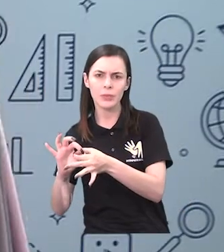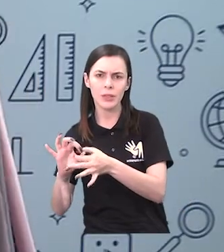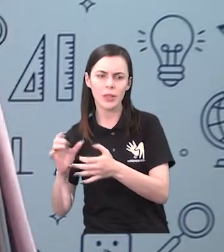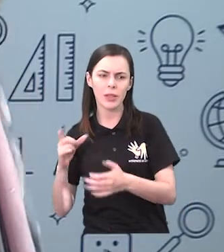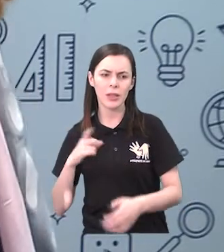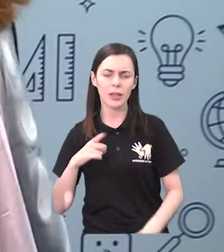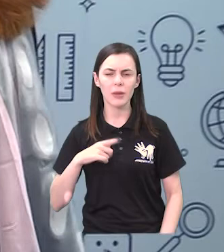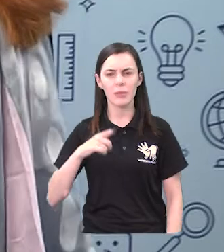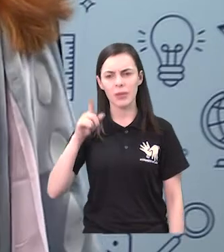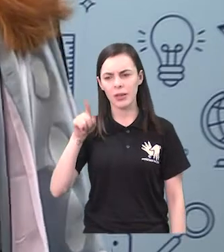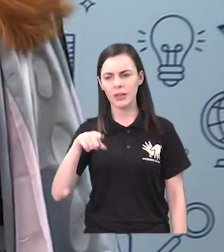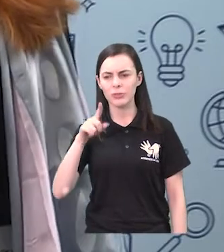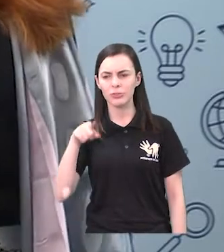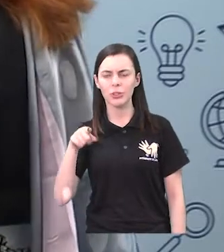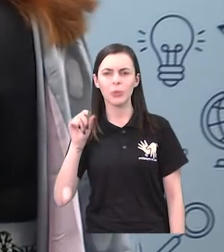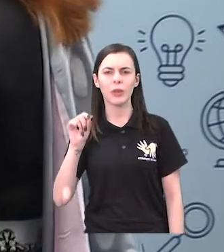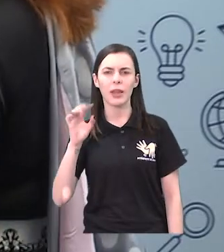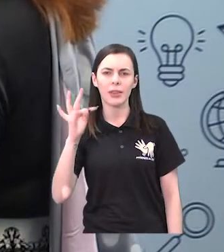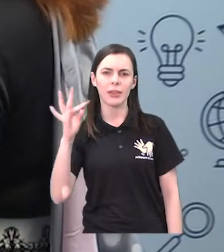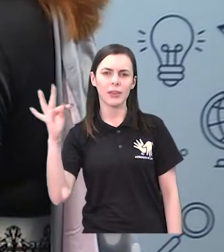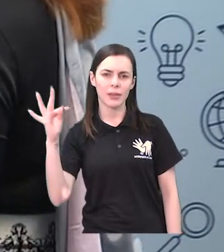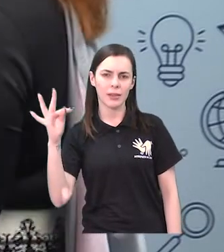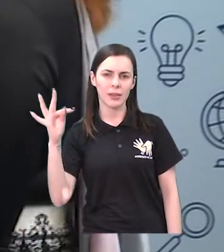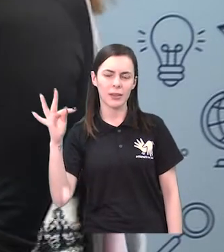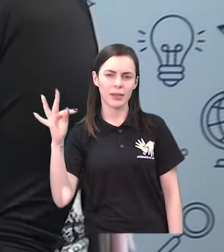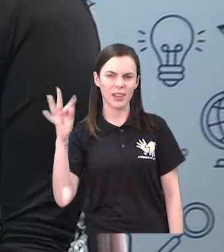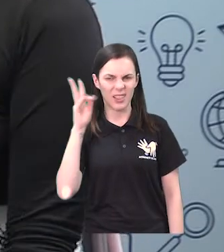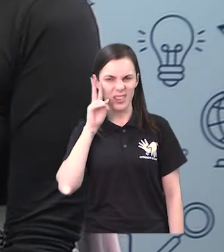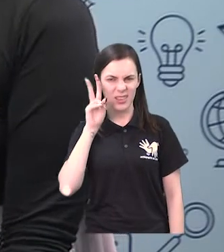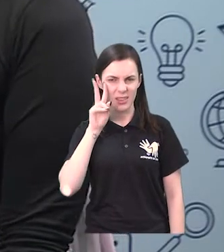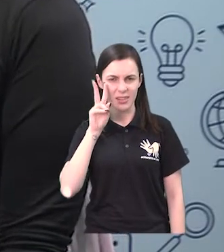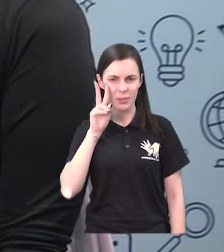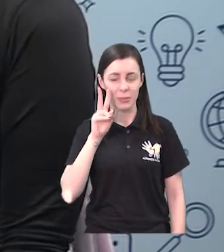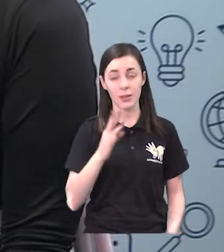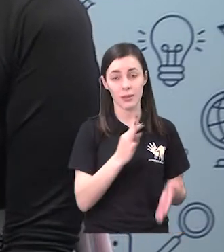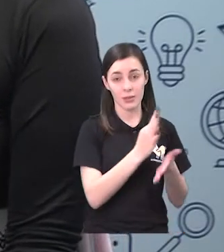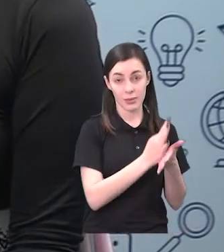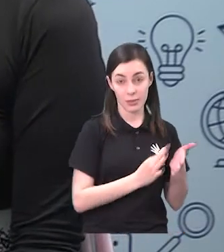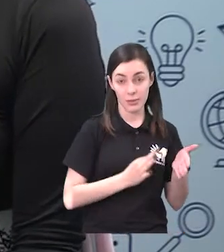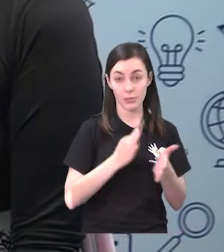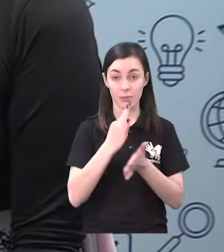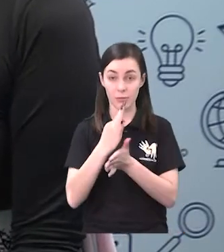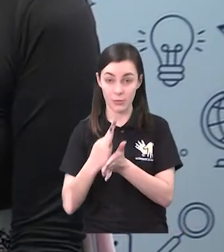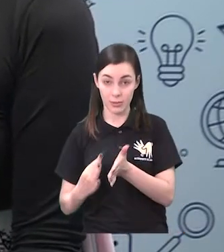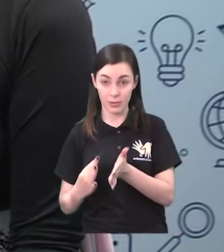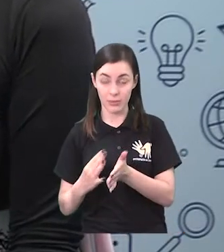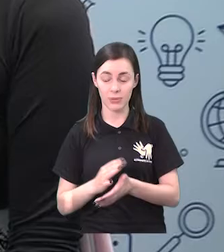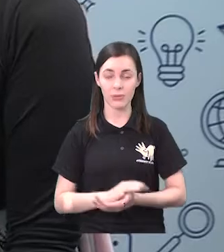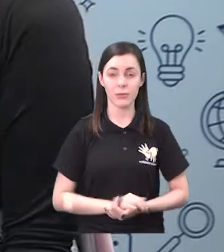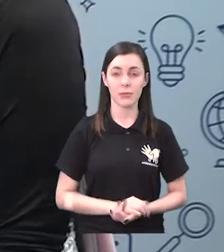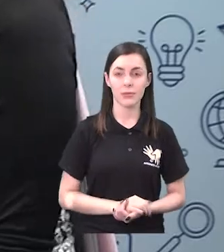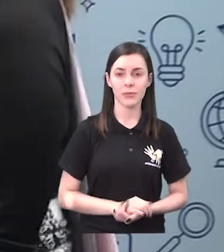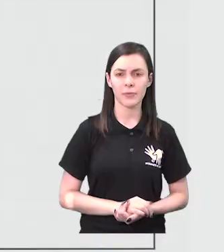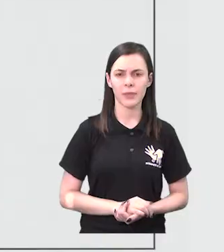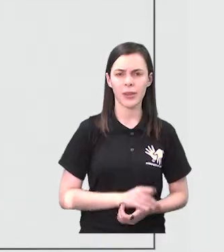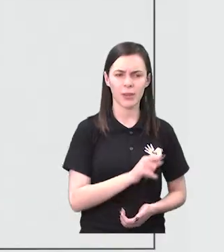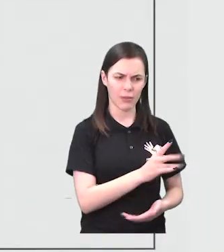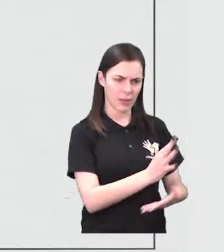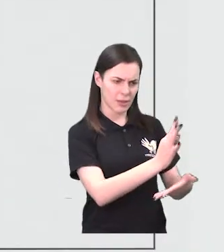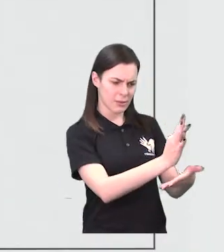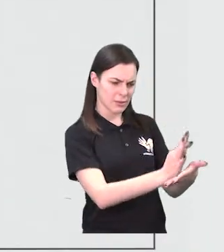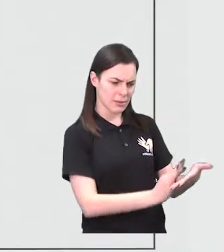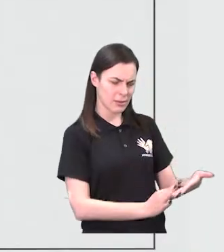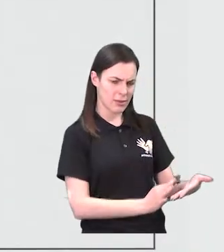relação eu marquei um xizinho lá no TT lembra o que que era TT texto texto Então